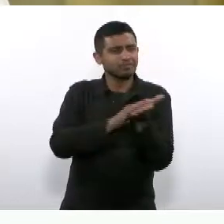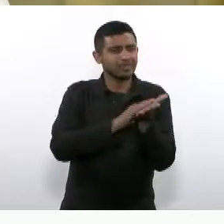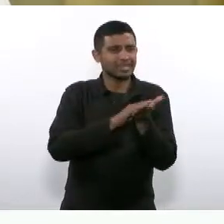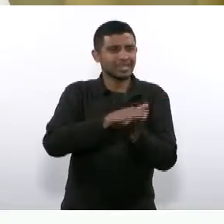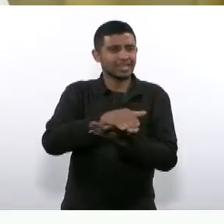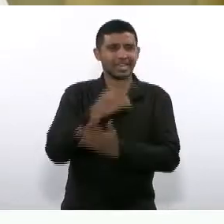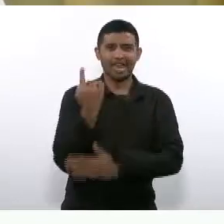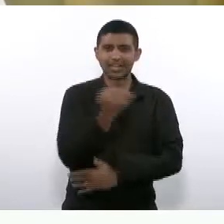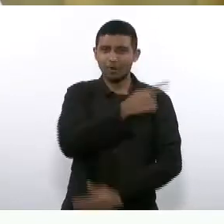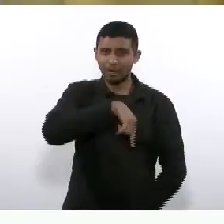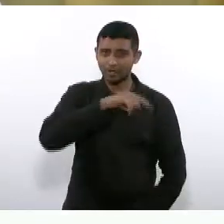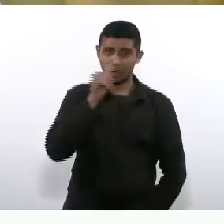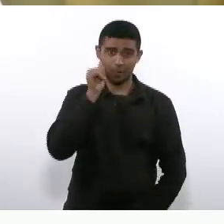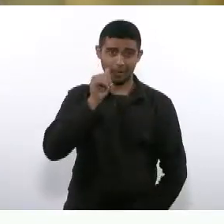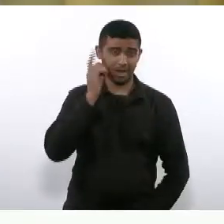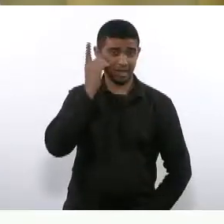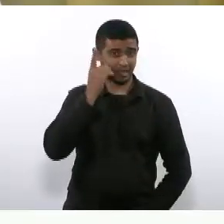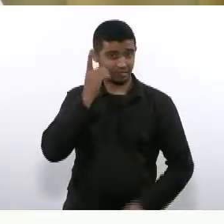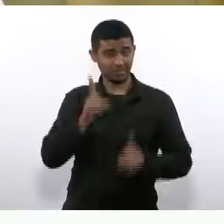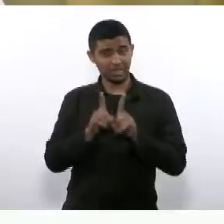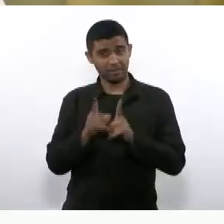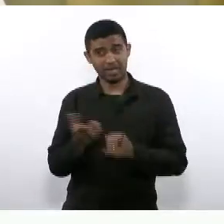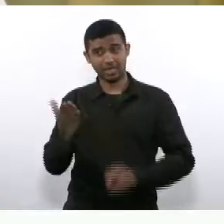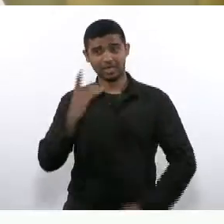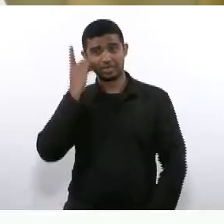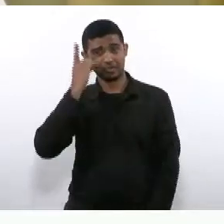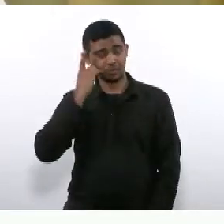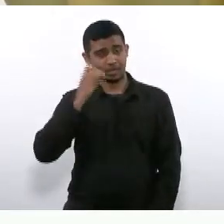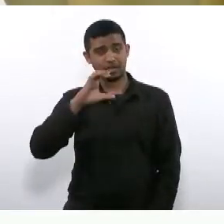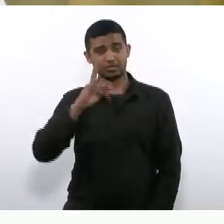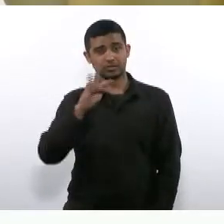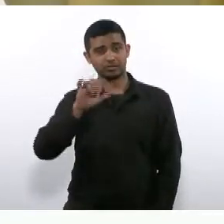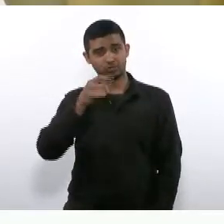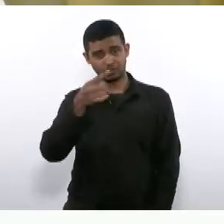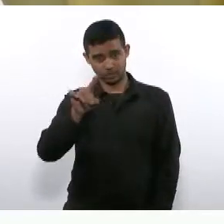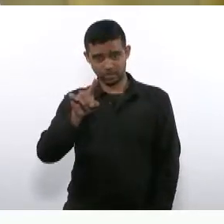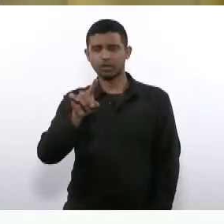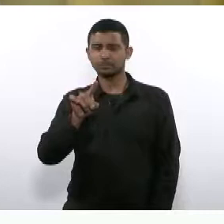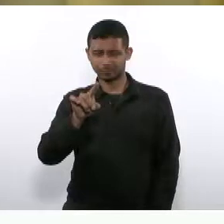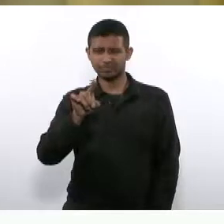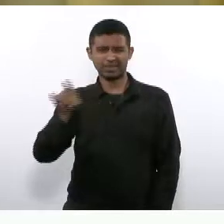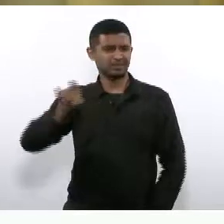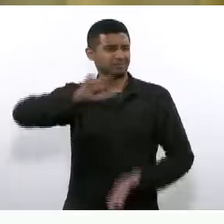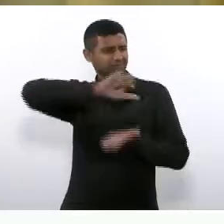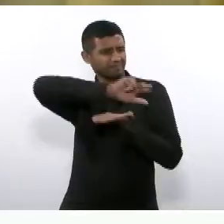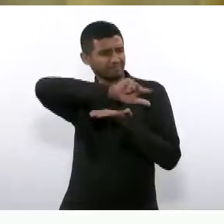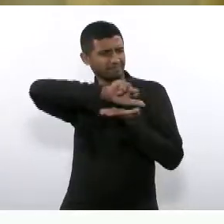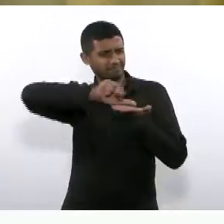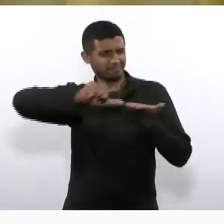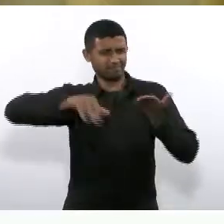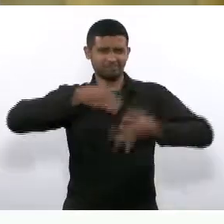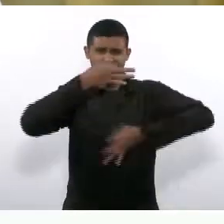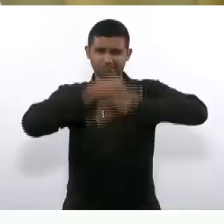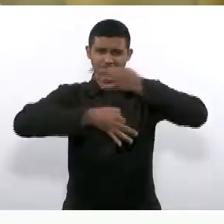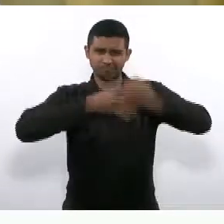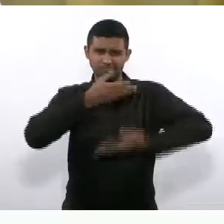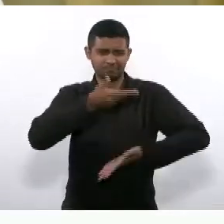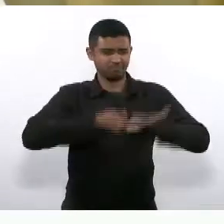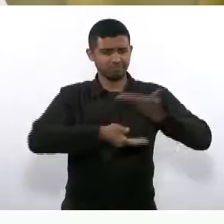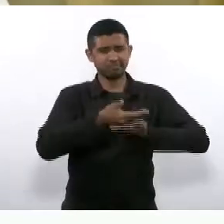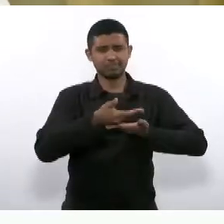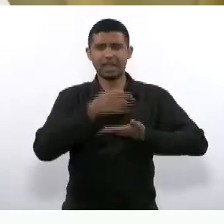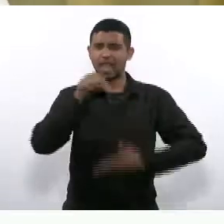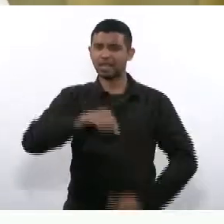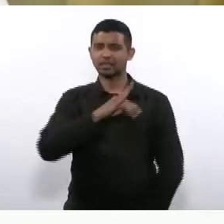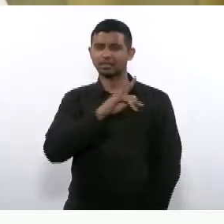nós, deputadas, e o deputado Chicão Bulhões, que também deu várias contribuições. É uma CPI muito